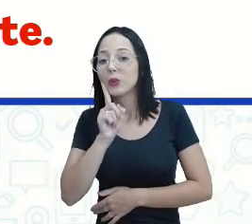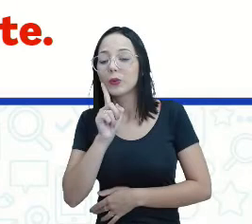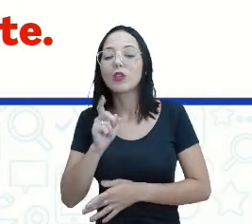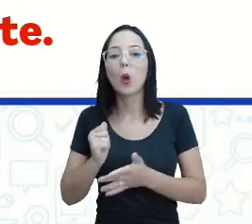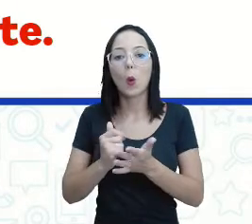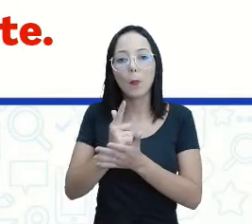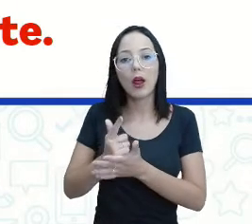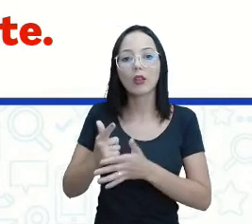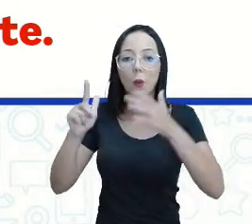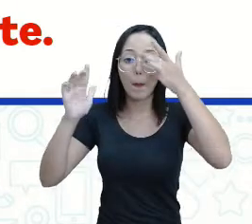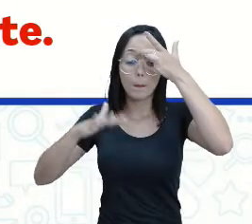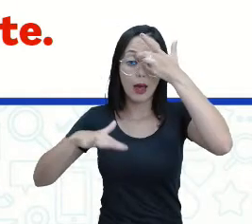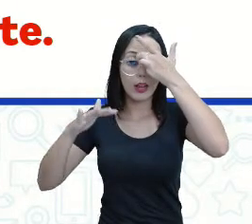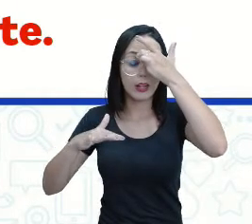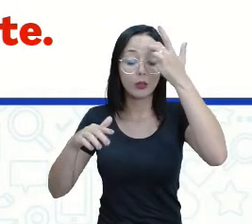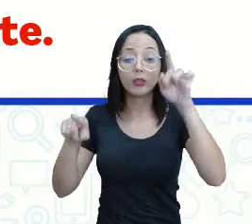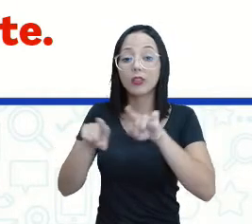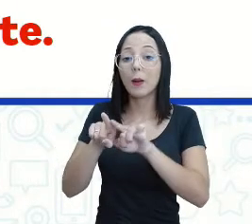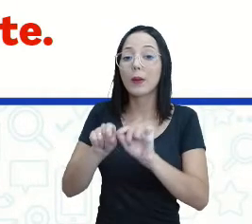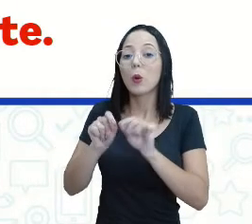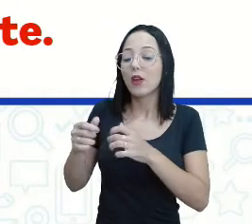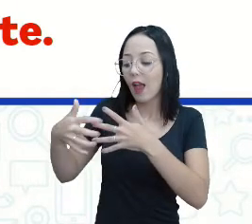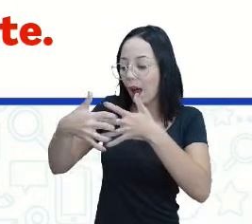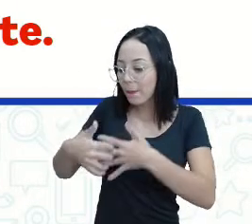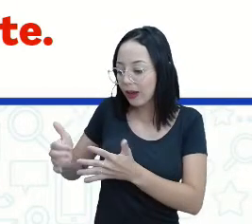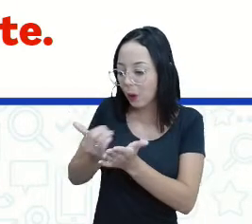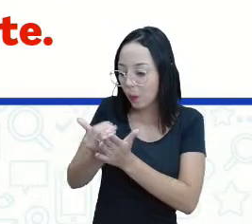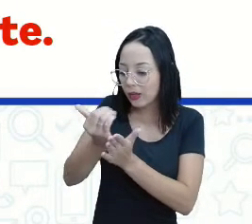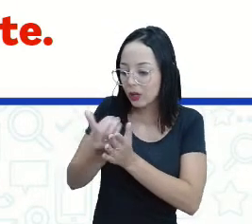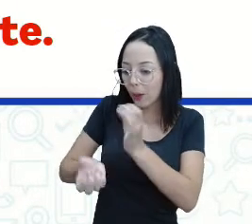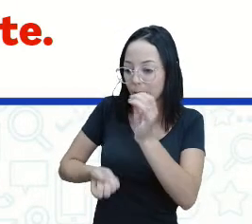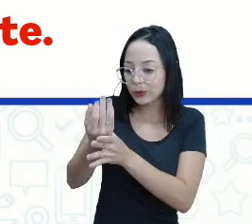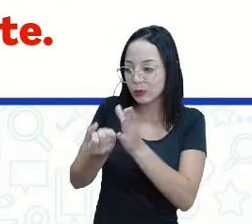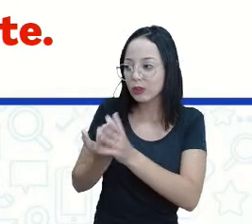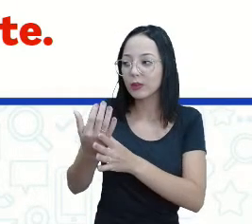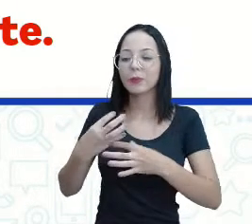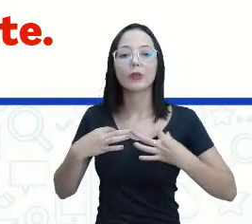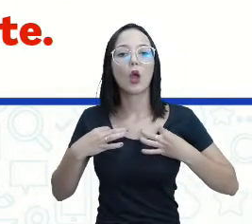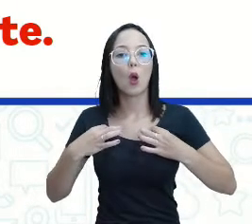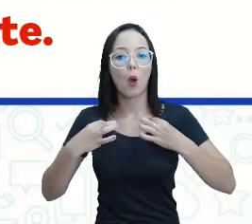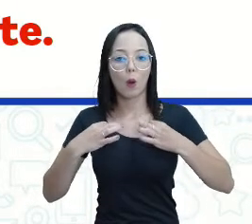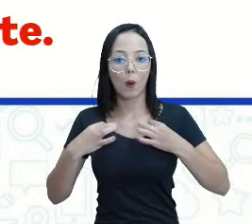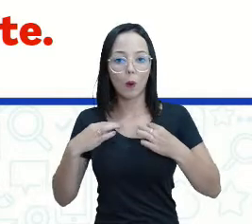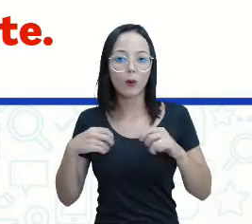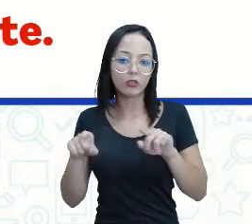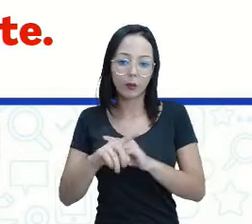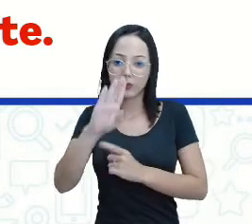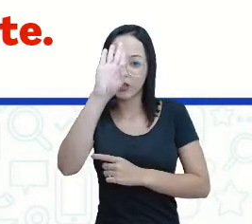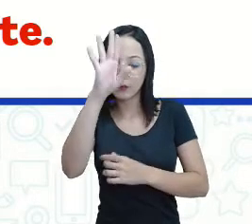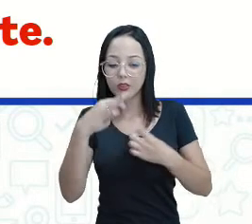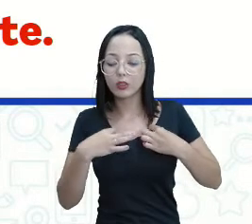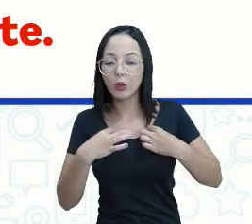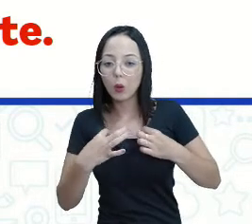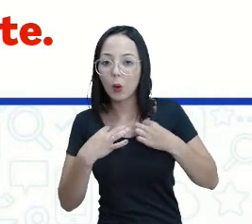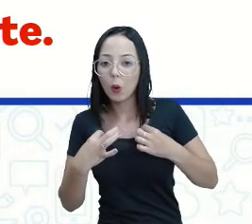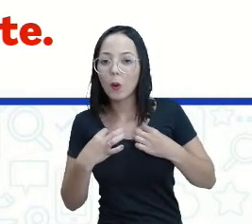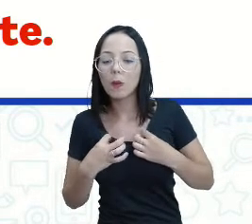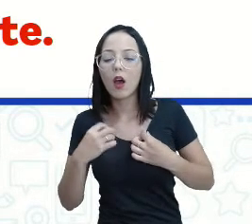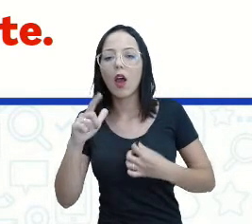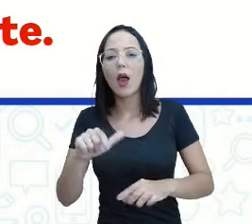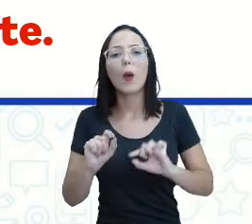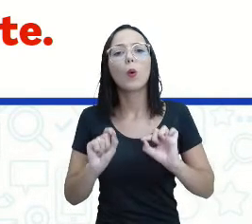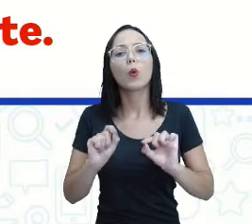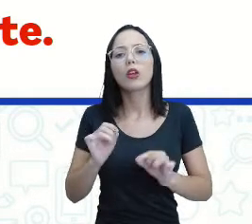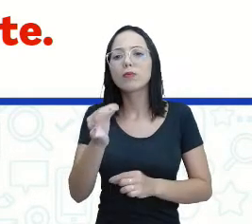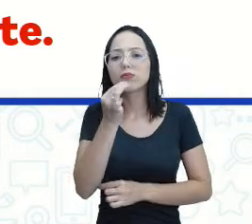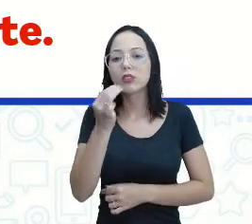comprado barato, as máquinas começavam a chegar e produzir roupas, e tecidos principalmente, e esses tecidos serviam para poder